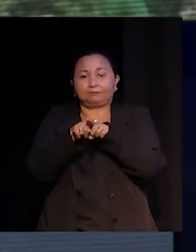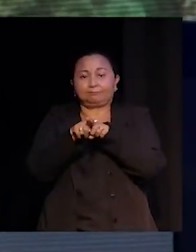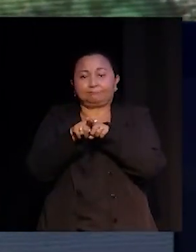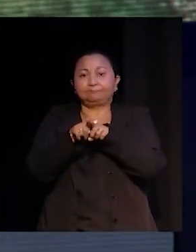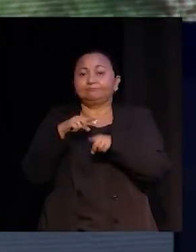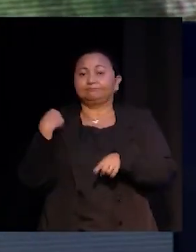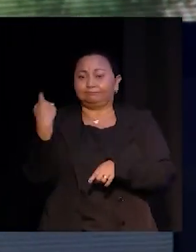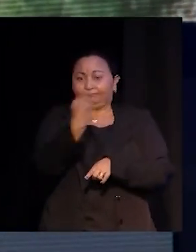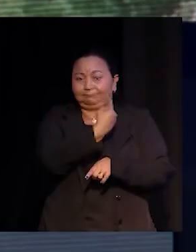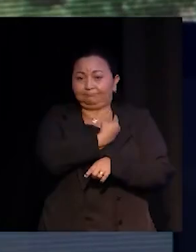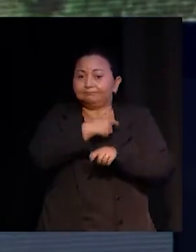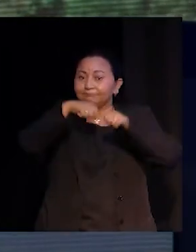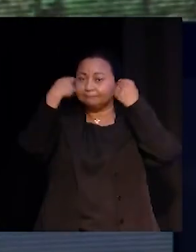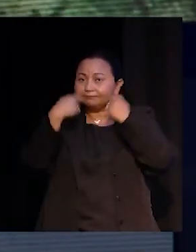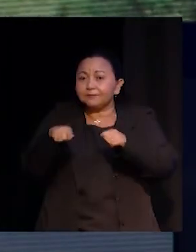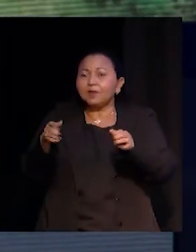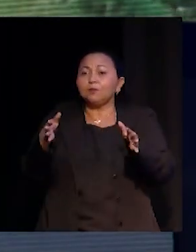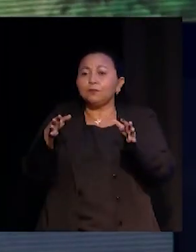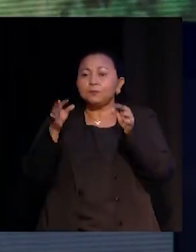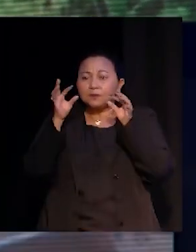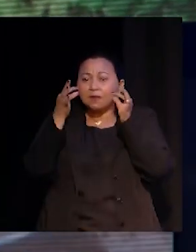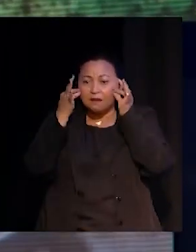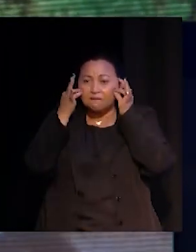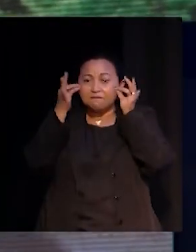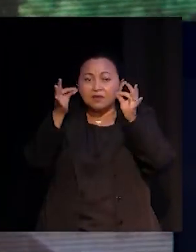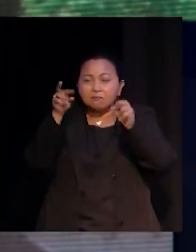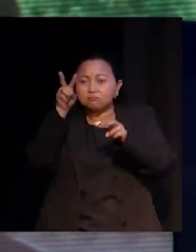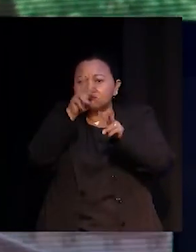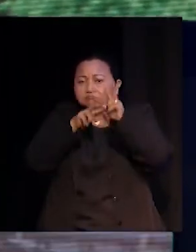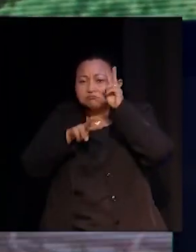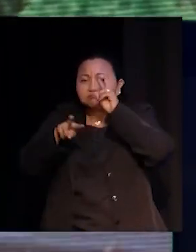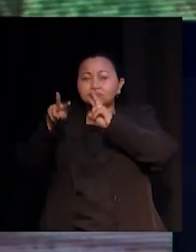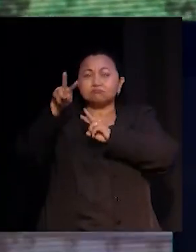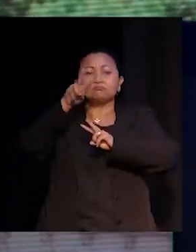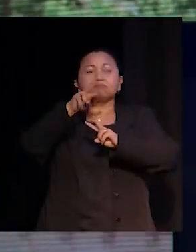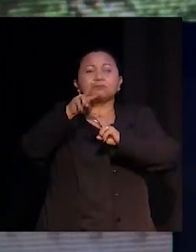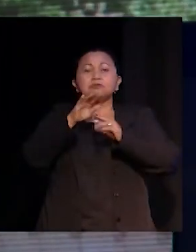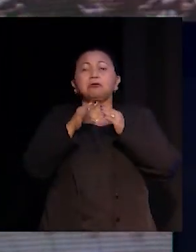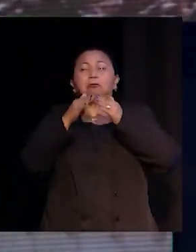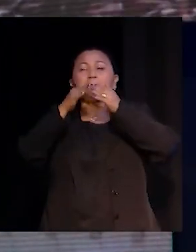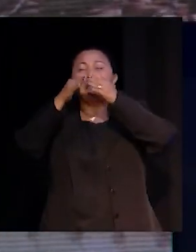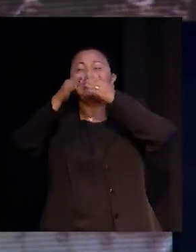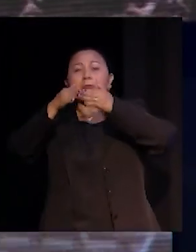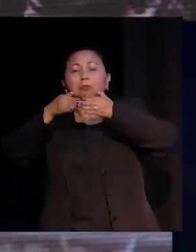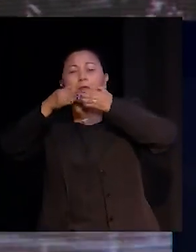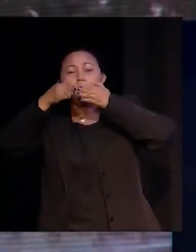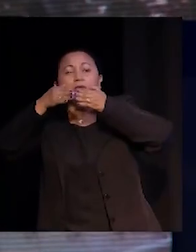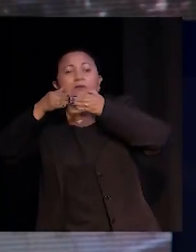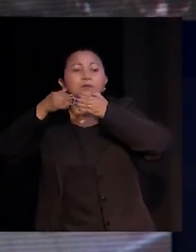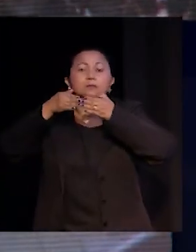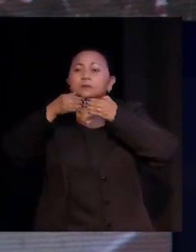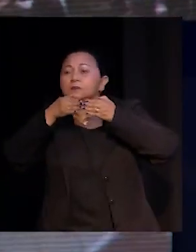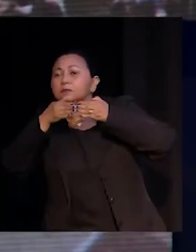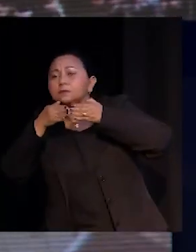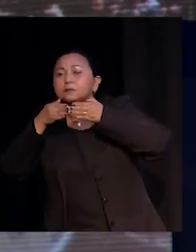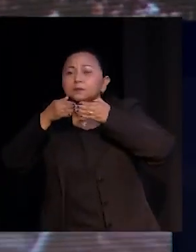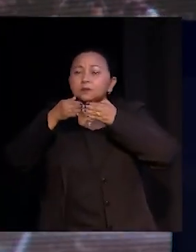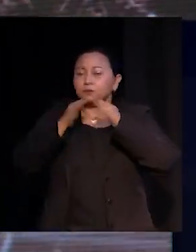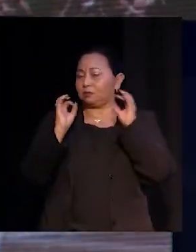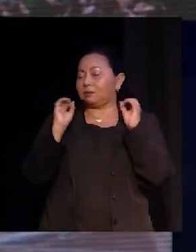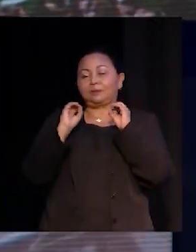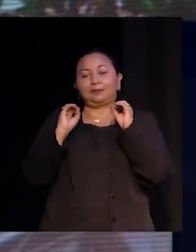nós precisamos olhar na linha do horizonte. Não podemos olhar no casco do navio, no meio da tempestade, porque nós vamos